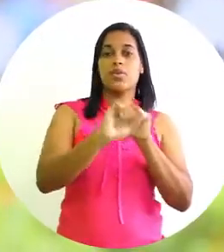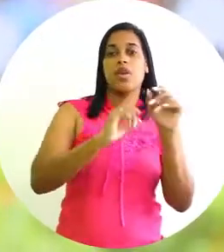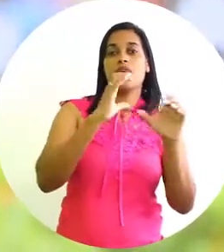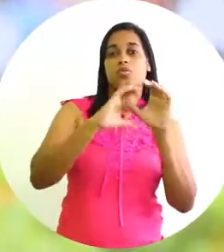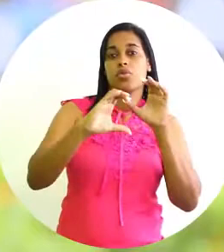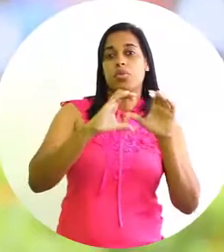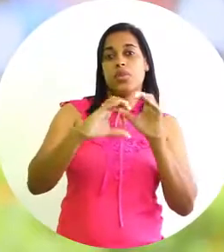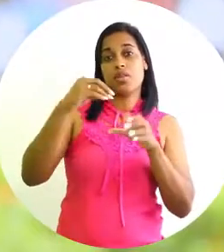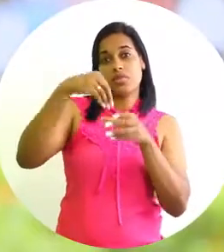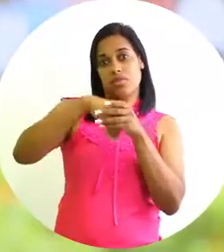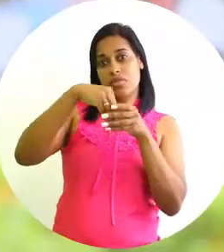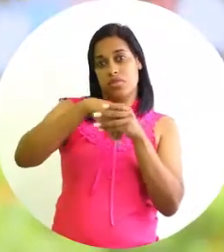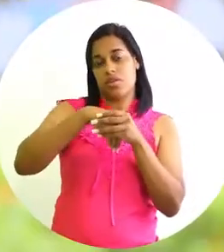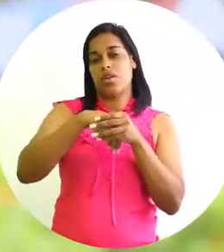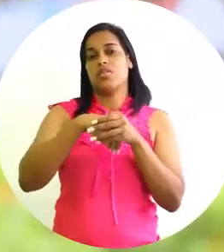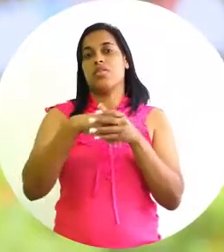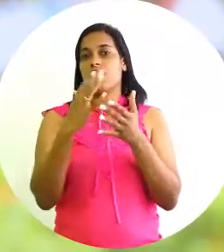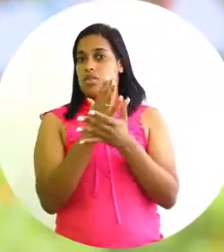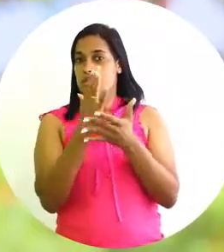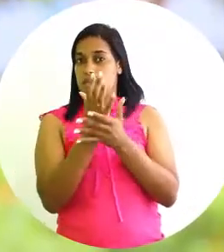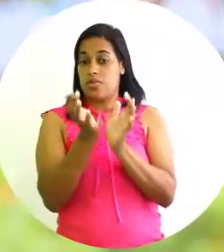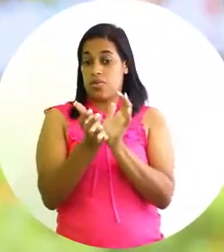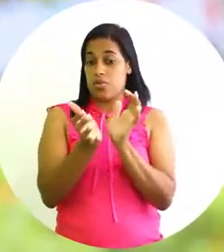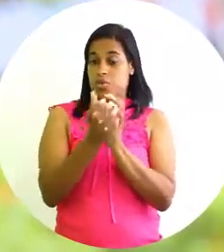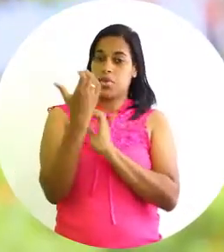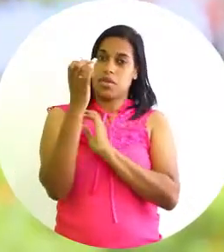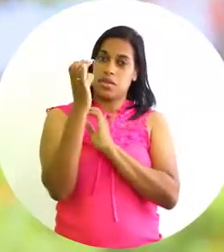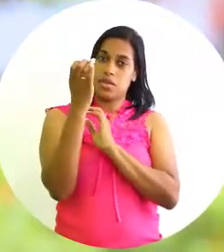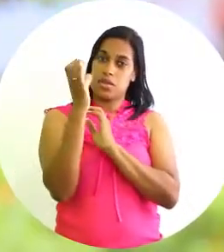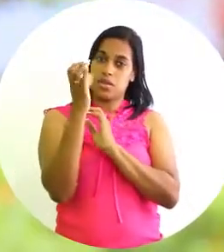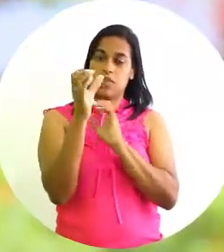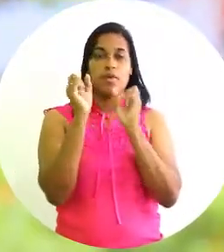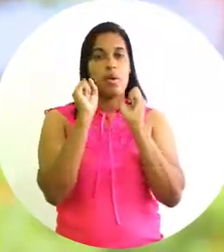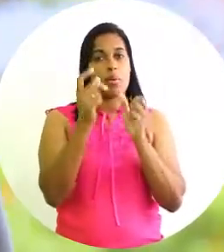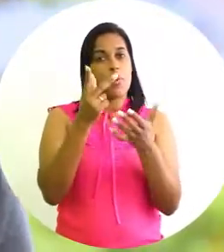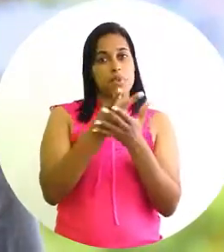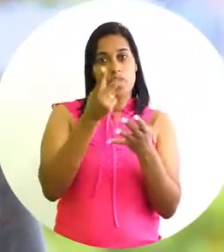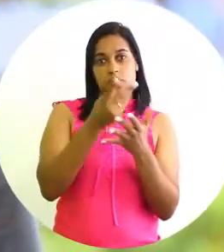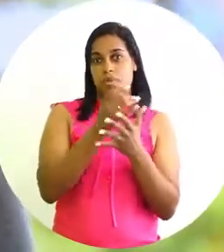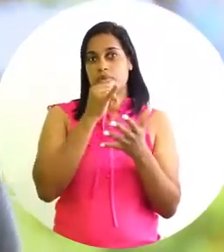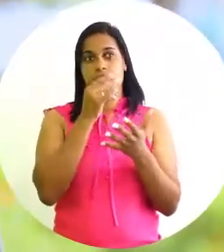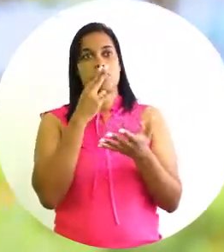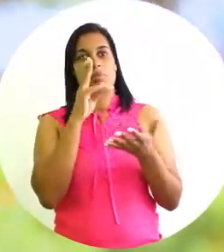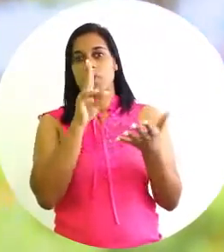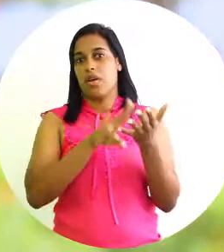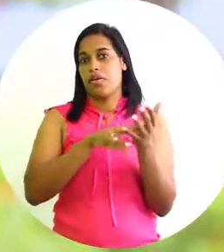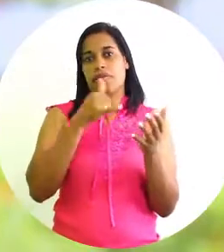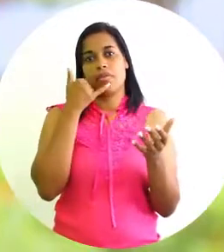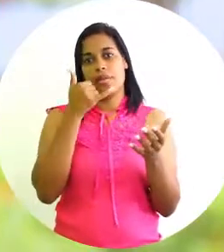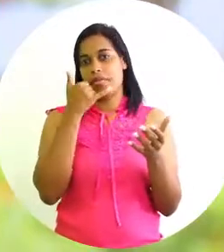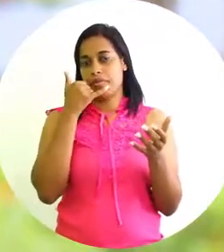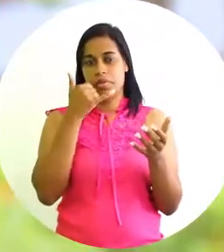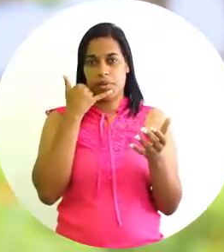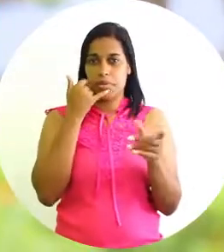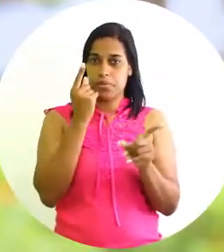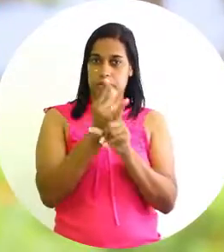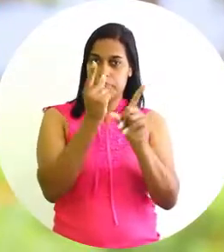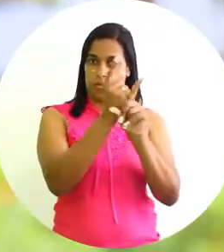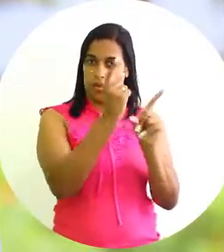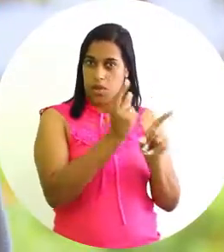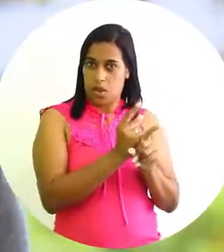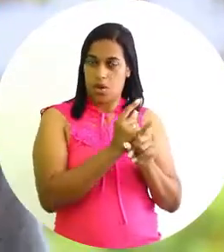comunicações internas entre os membros de uma comunidade científica e podem acontecer por cartas, telefonemas,